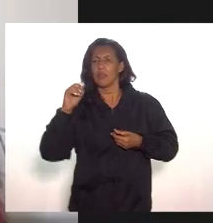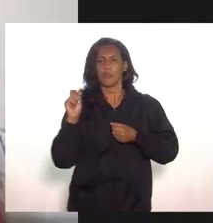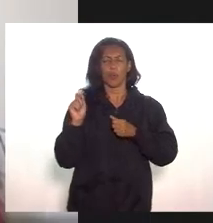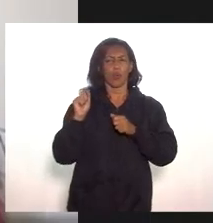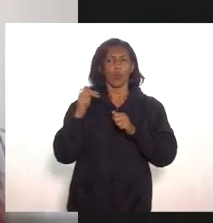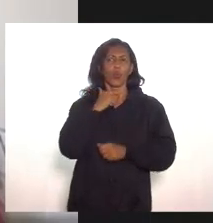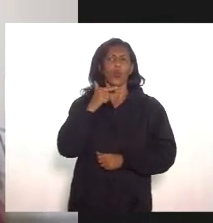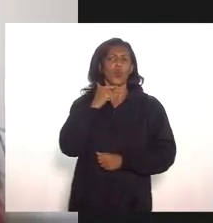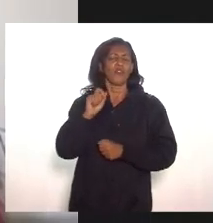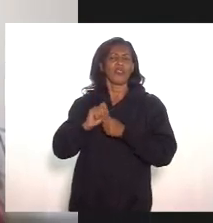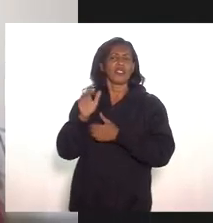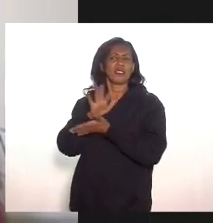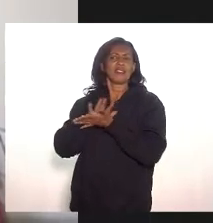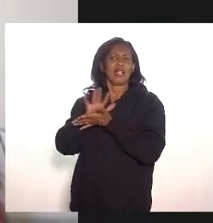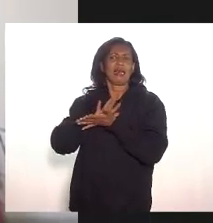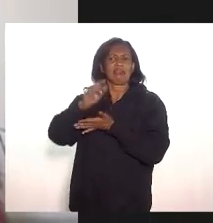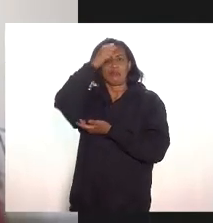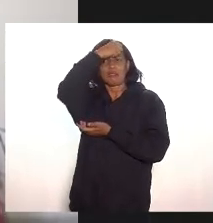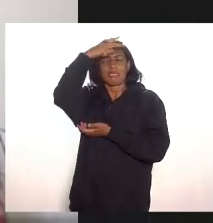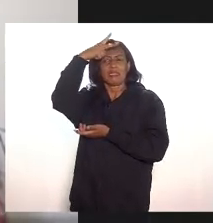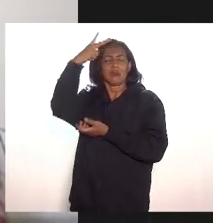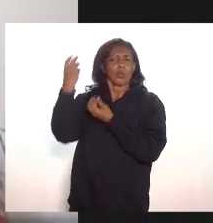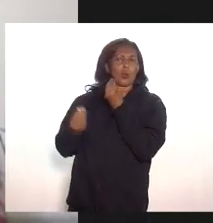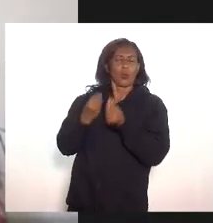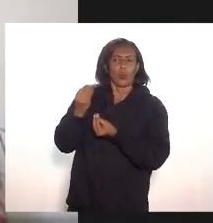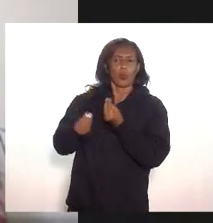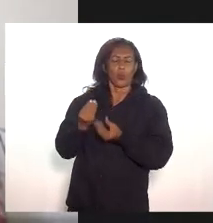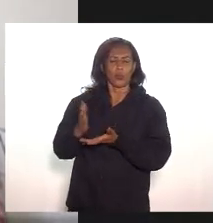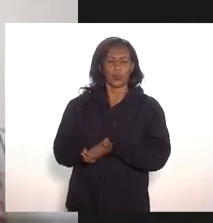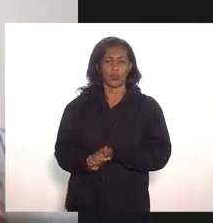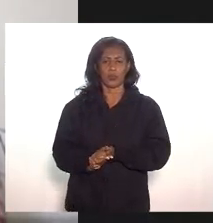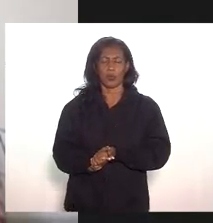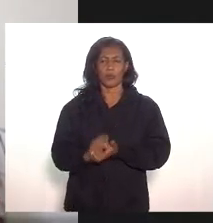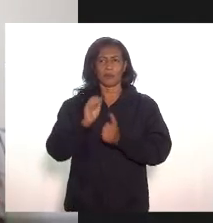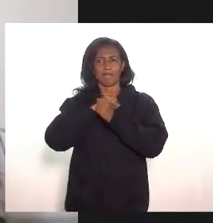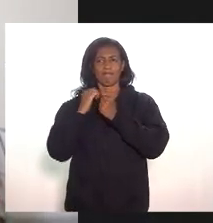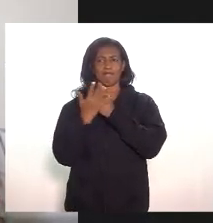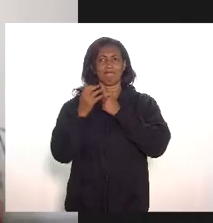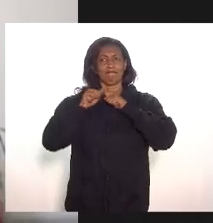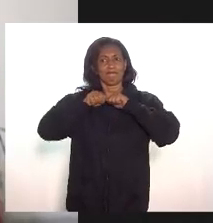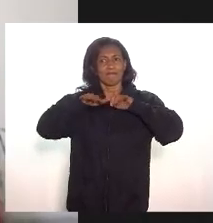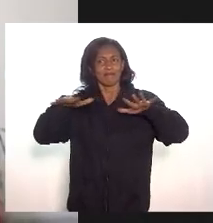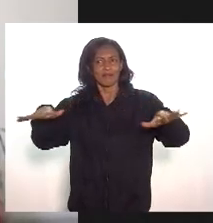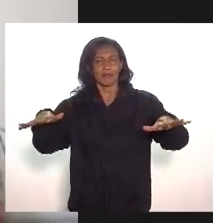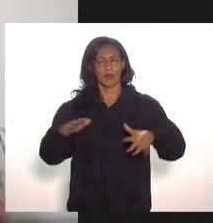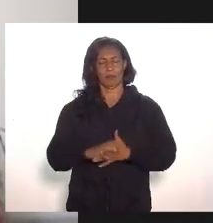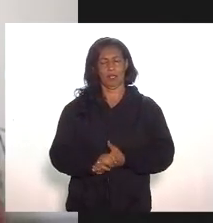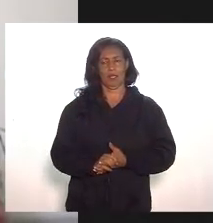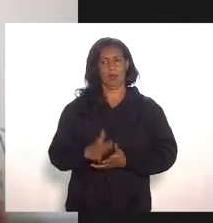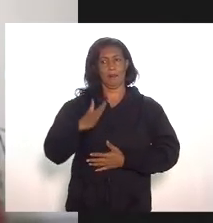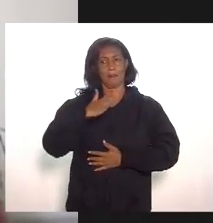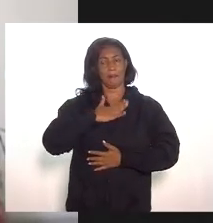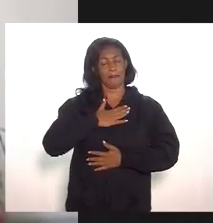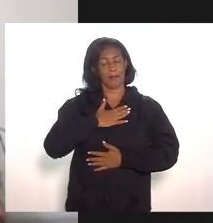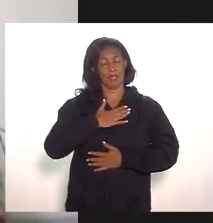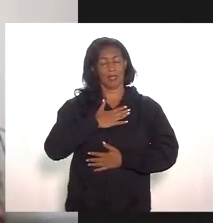a possibilidade de sobrevivência em plena pandemia. Então, fica aqui registrada a